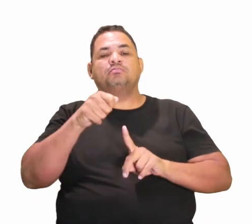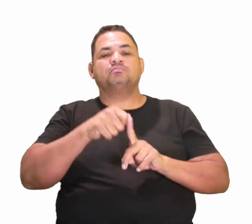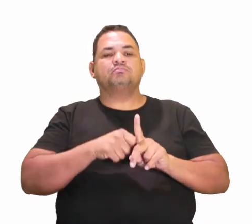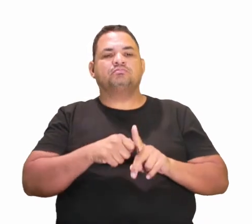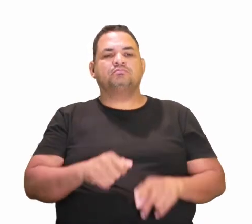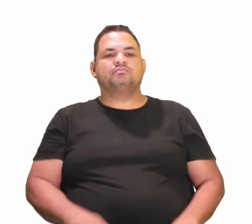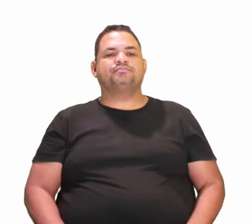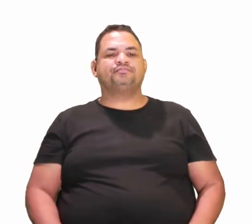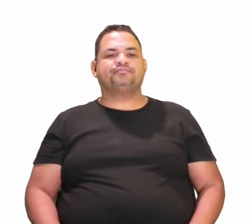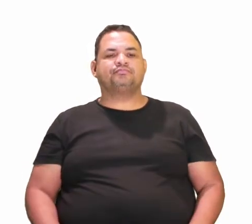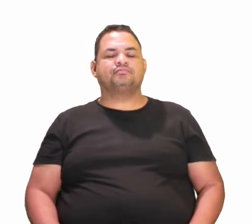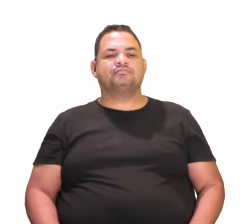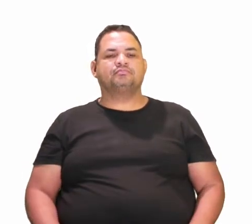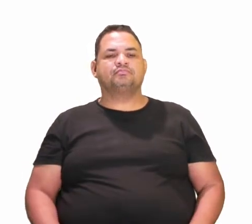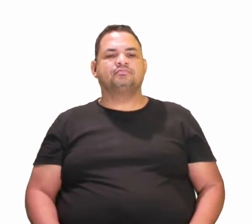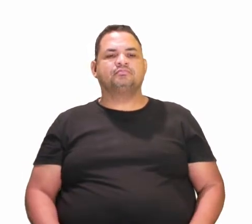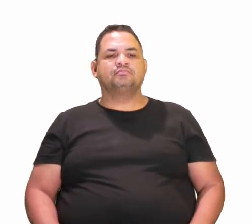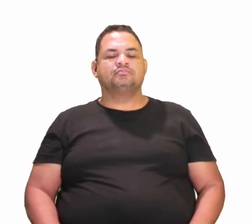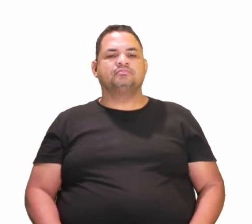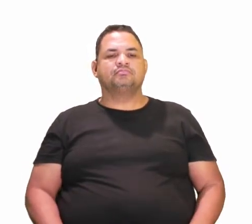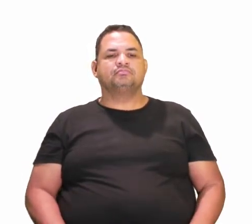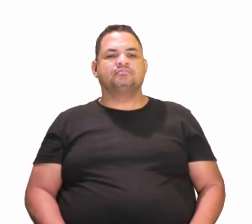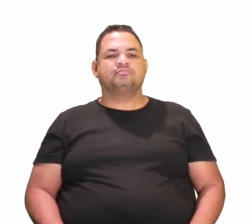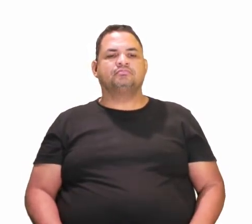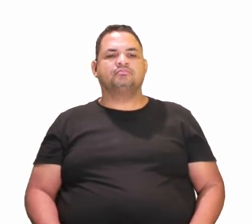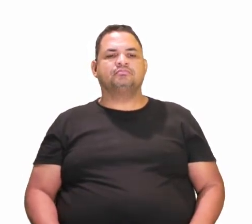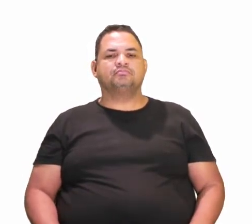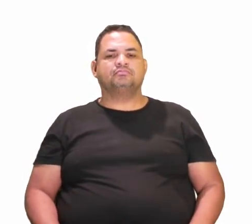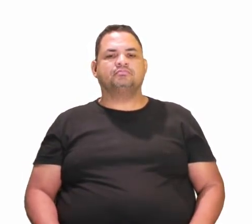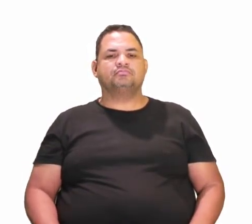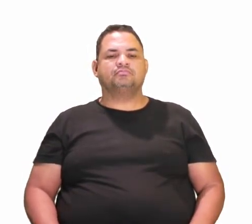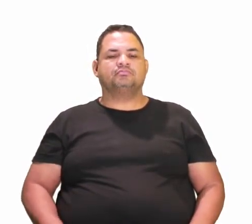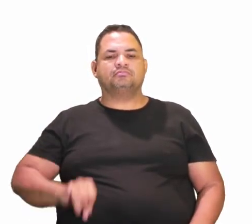nós estamos falando do mês de maio então